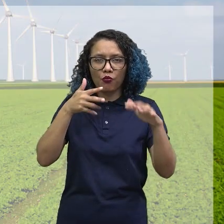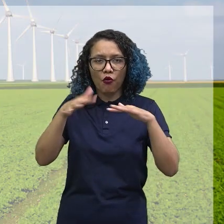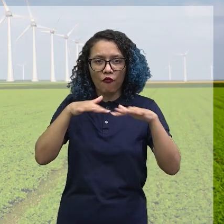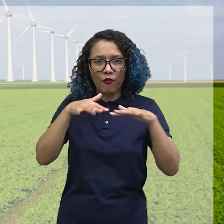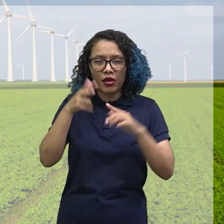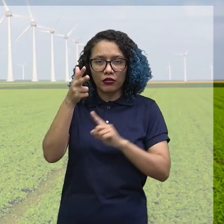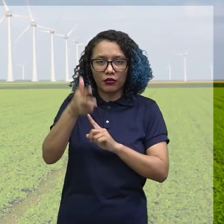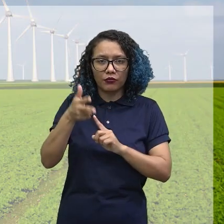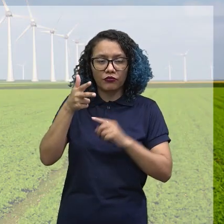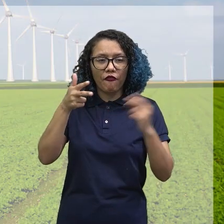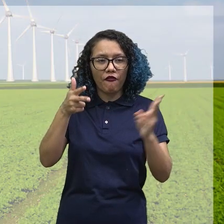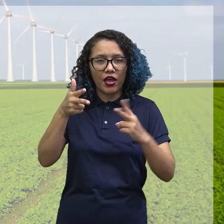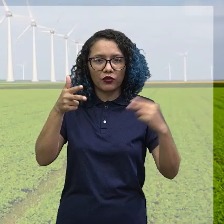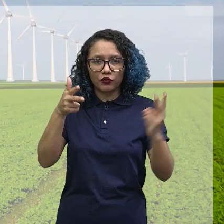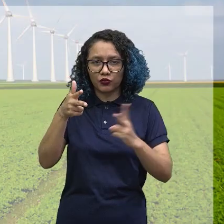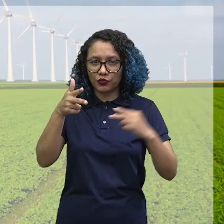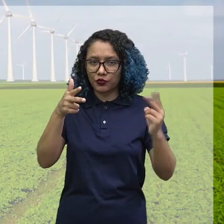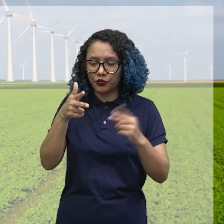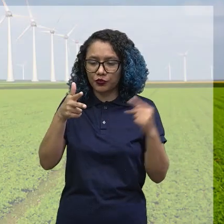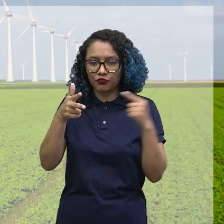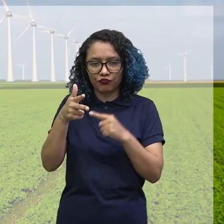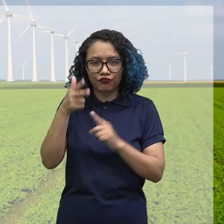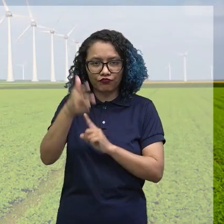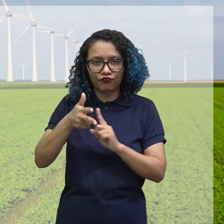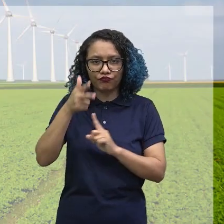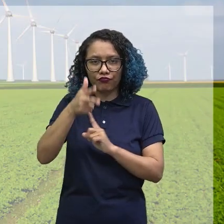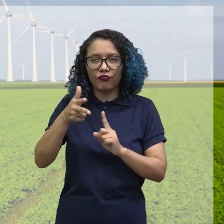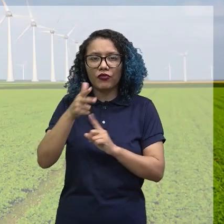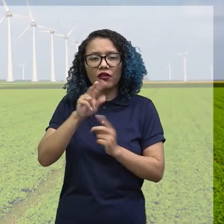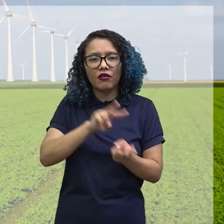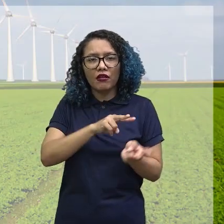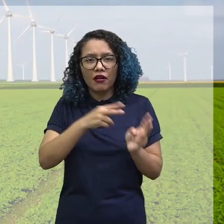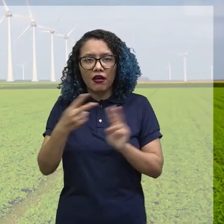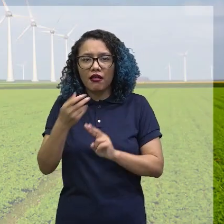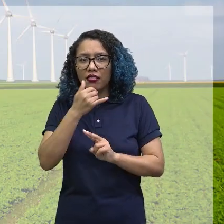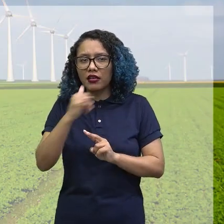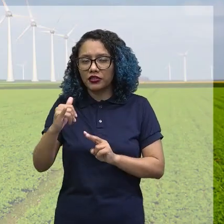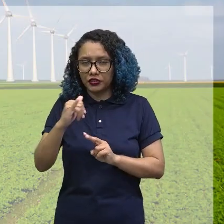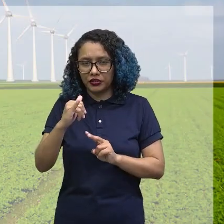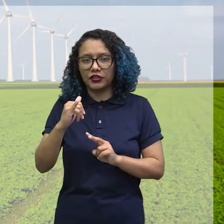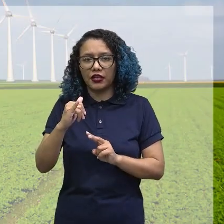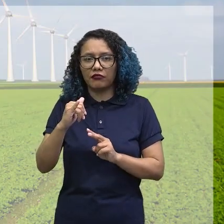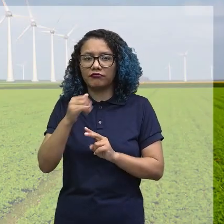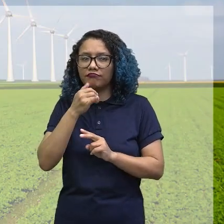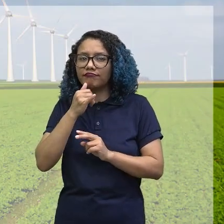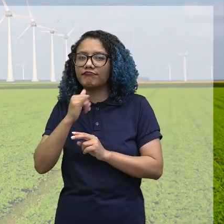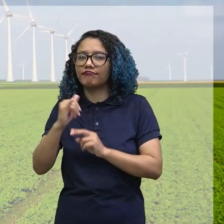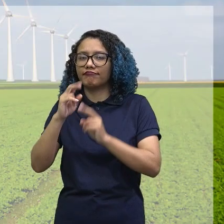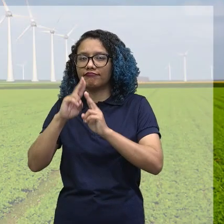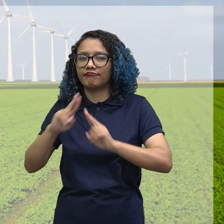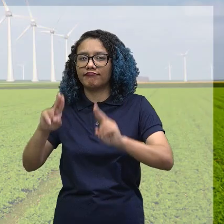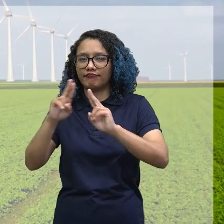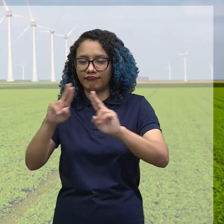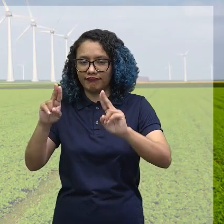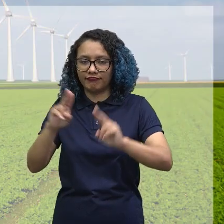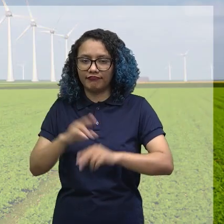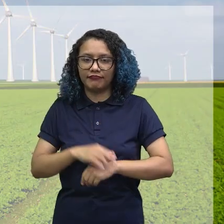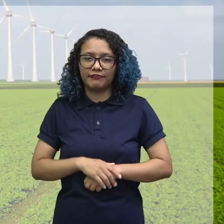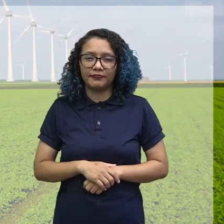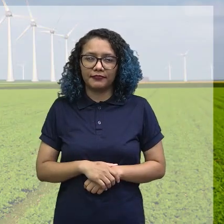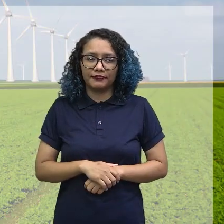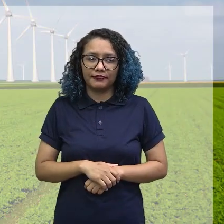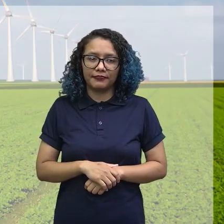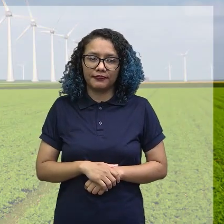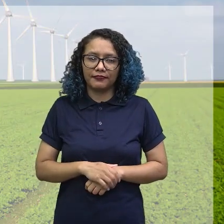seu movimento pelo vento, pela força do vento, ela vai transformar essa energia mecânica em energia elétrica, então, nesses grandes